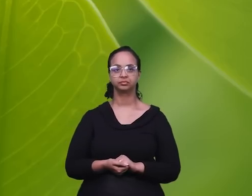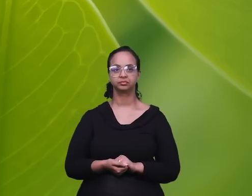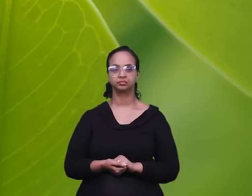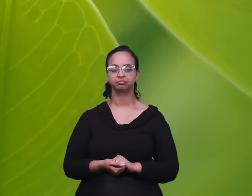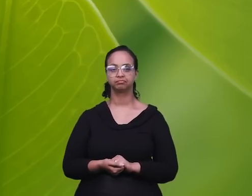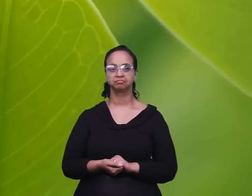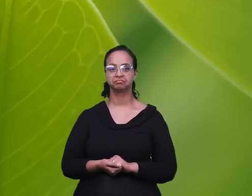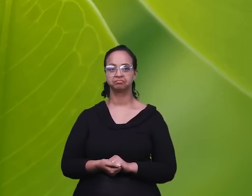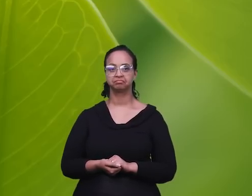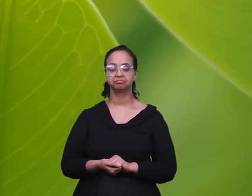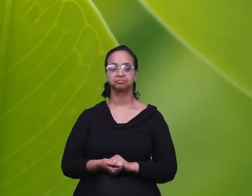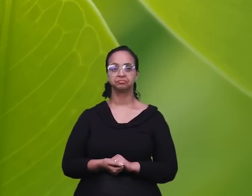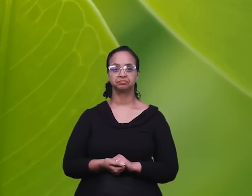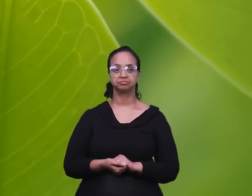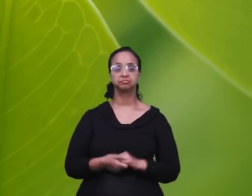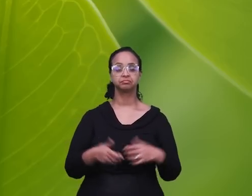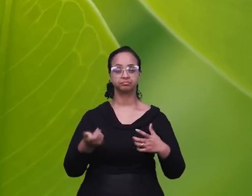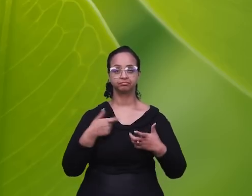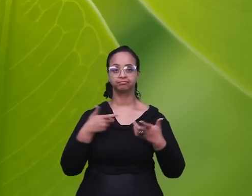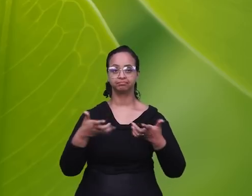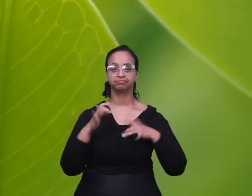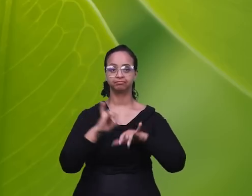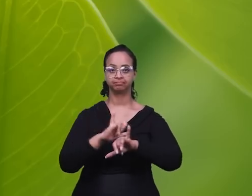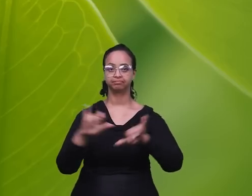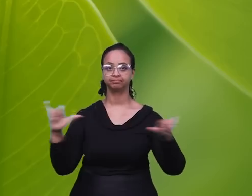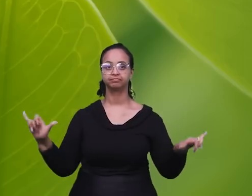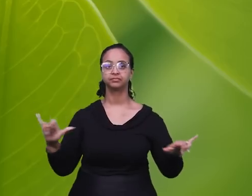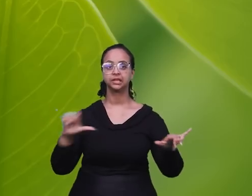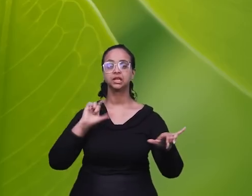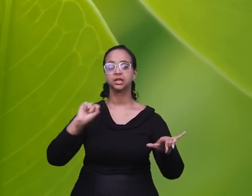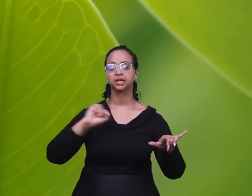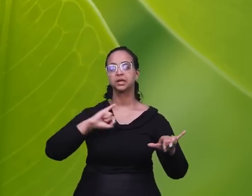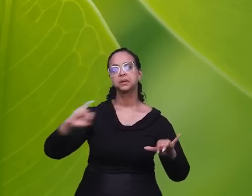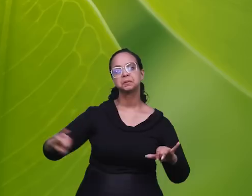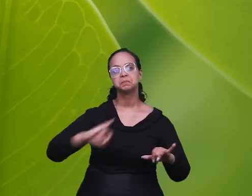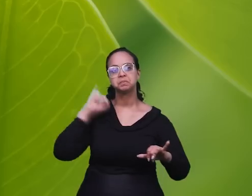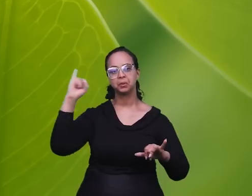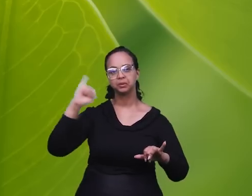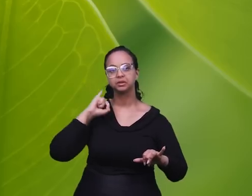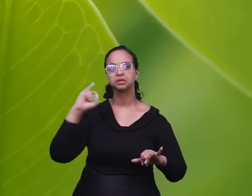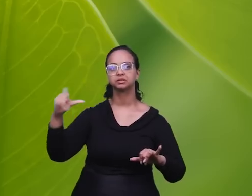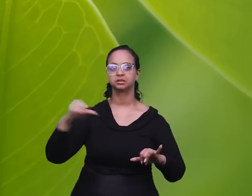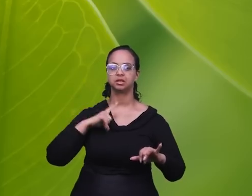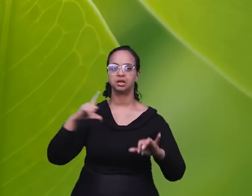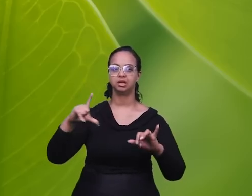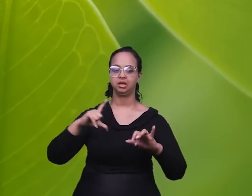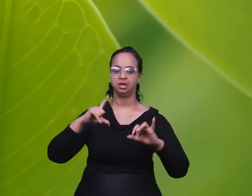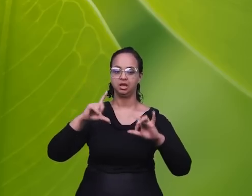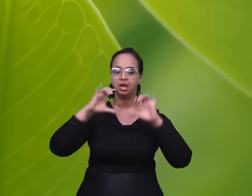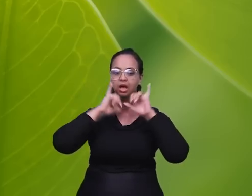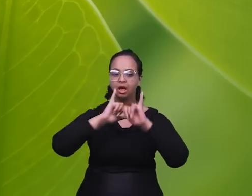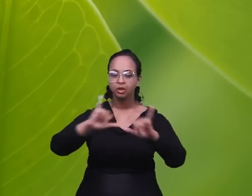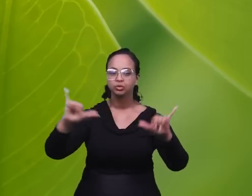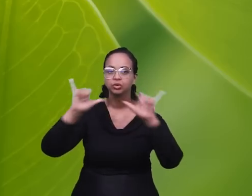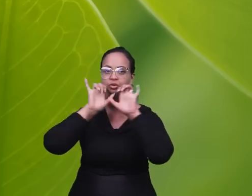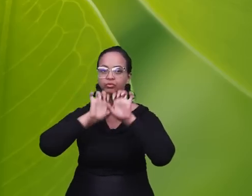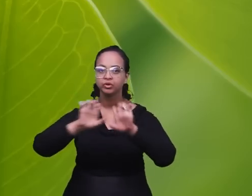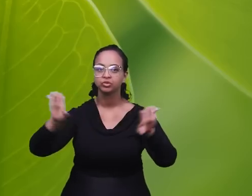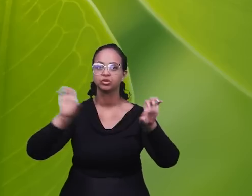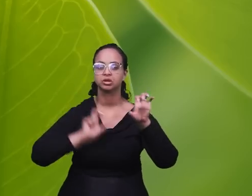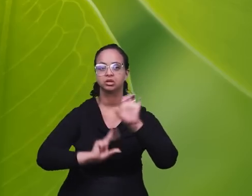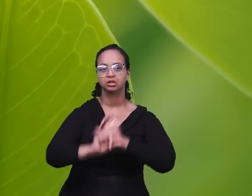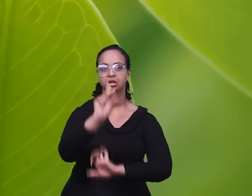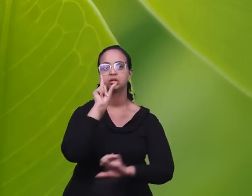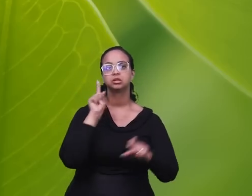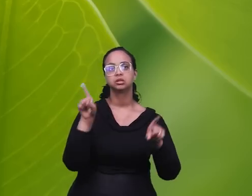em Eunápolis, Bahia. Quero dizer da grande importância do programa Anunciando o Evangelho